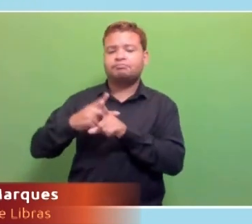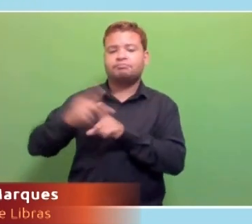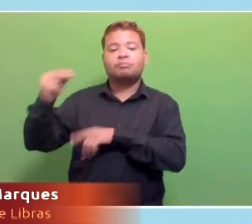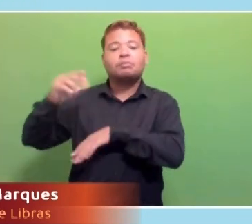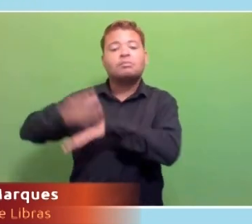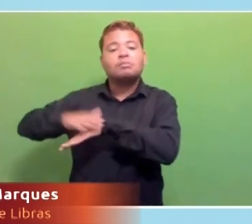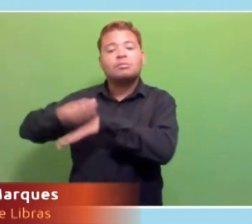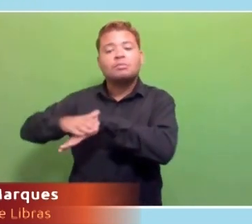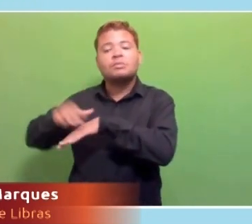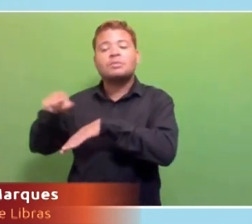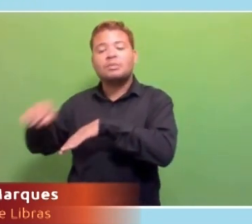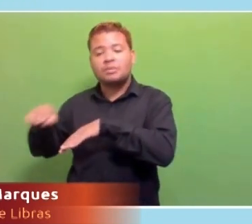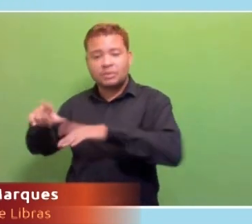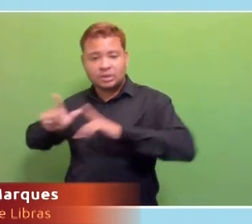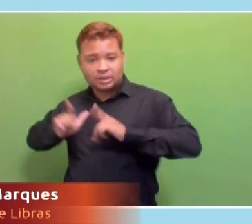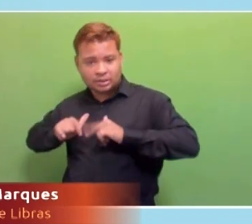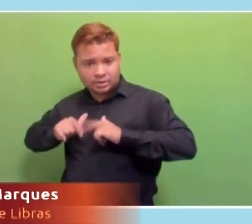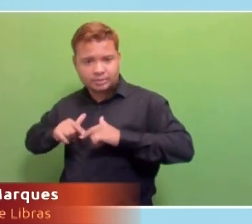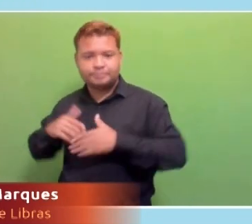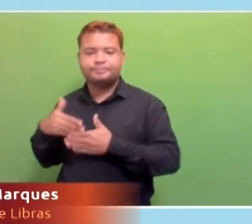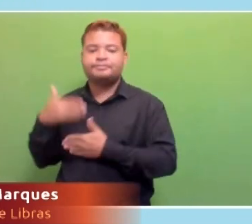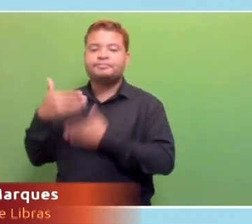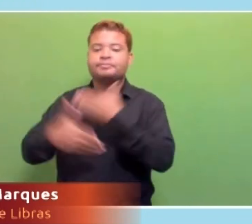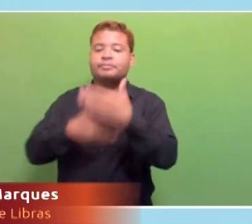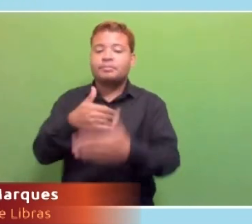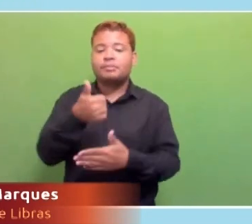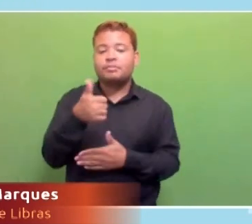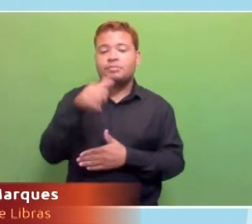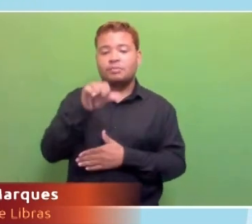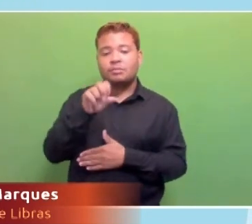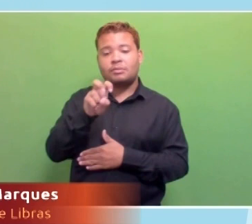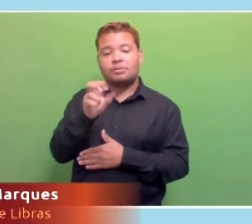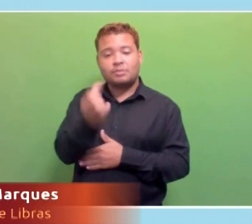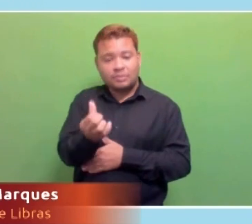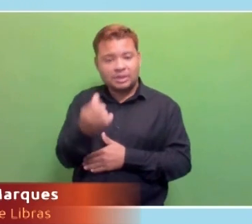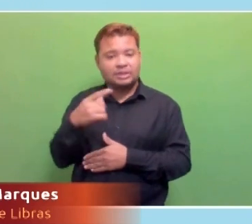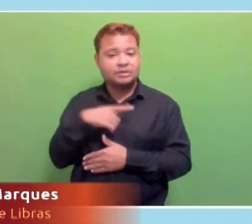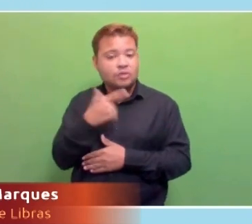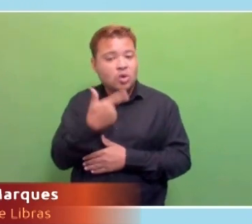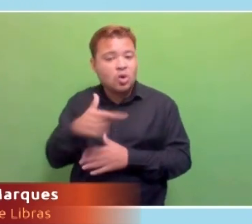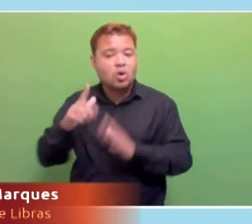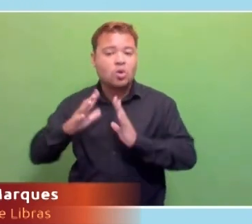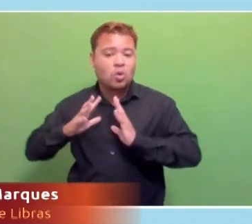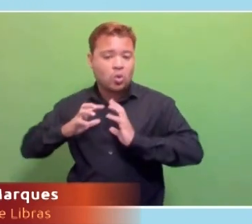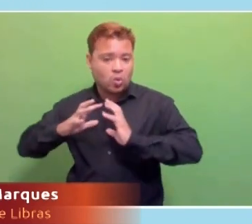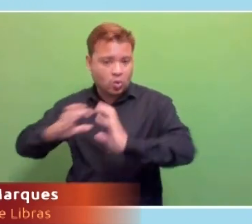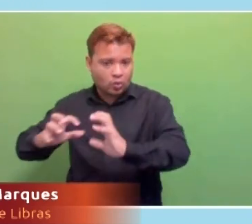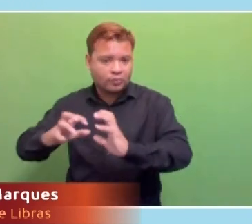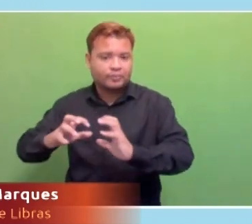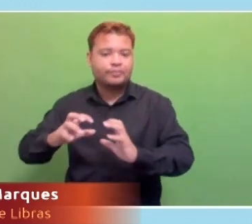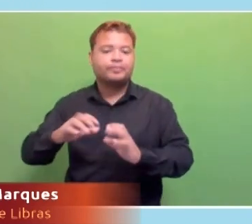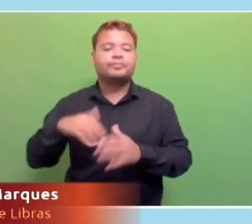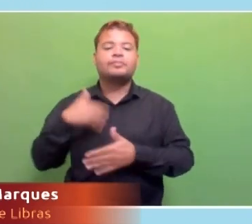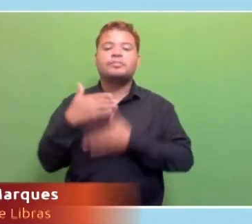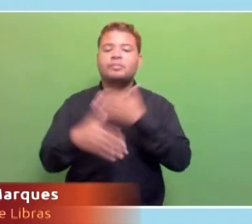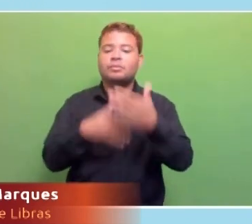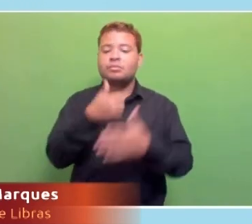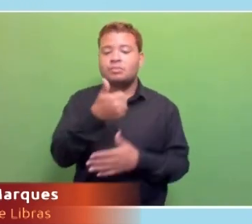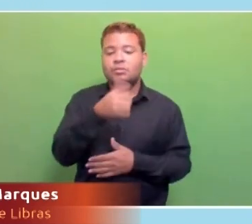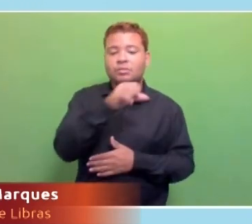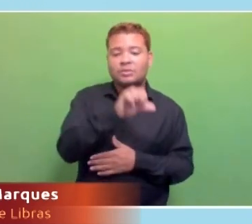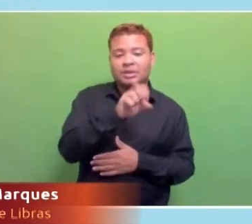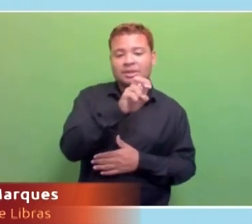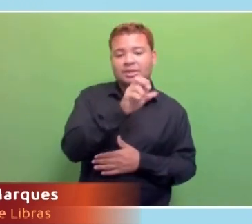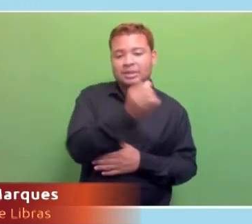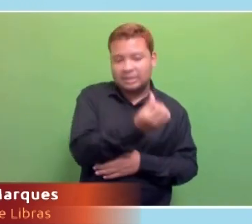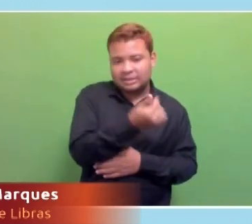Em 1956 houve outro conflito, e em 1967 e 1973. Todos esses conflitos